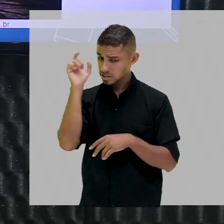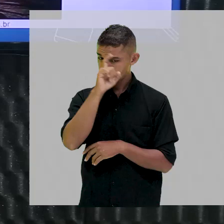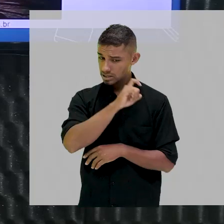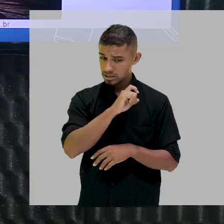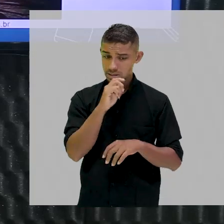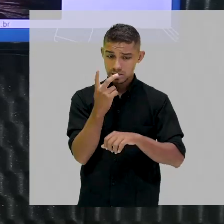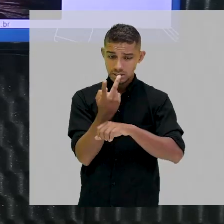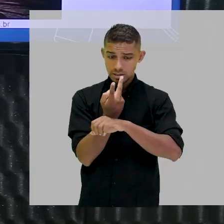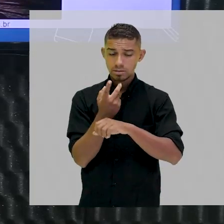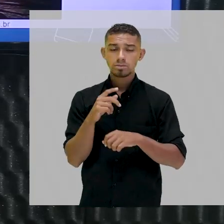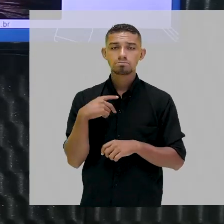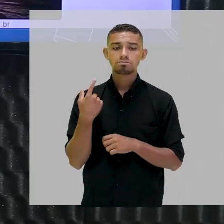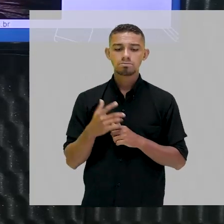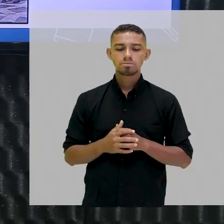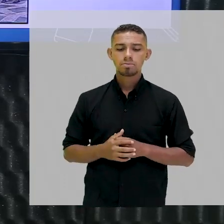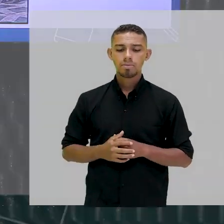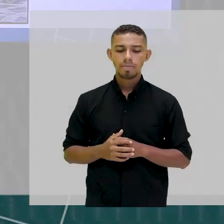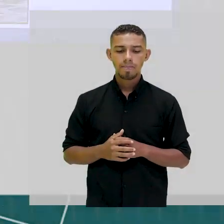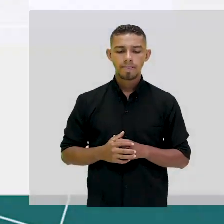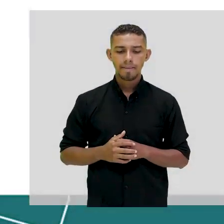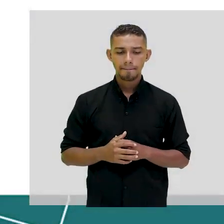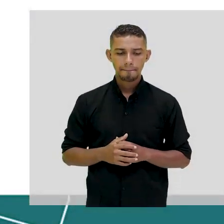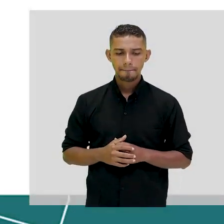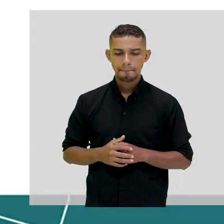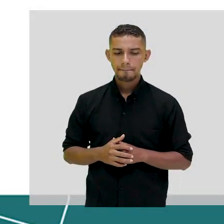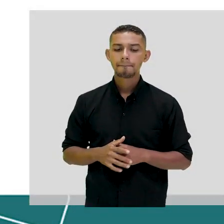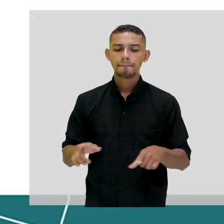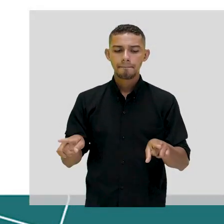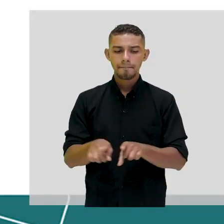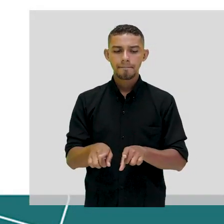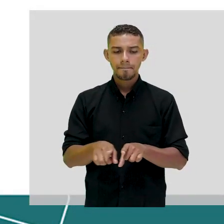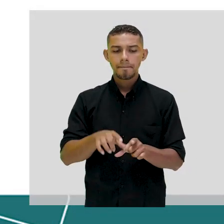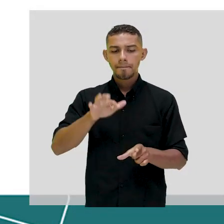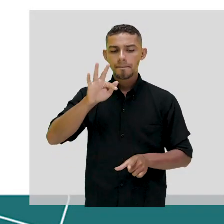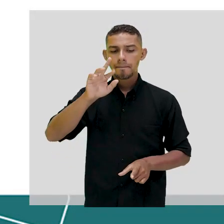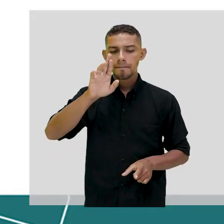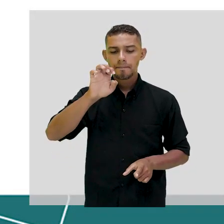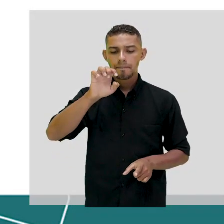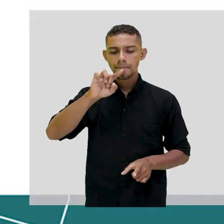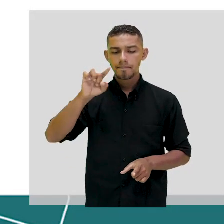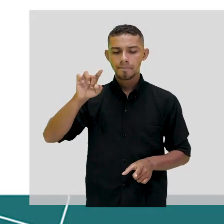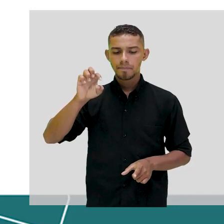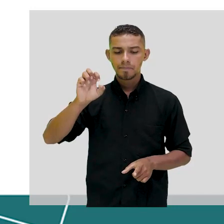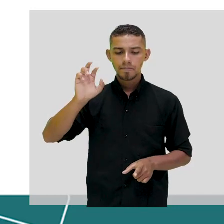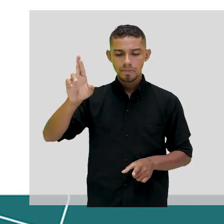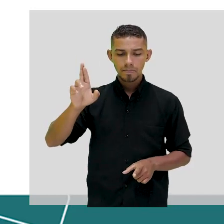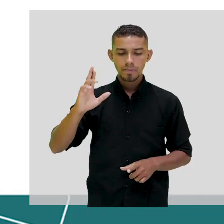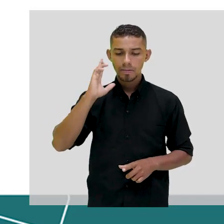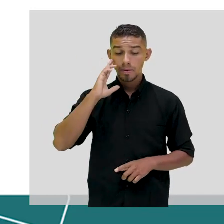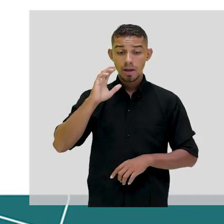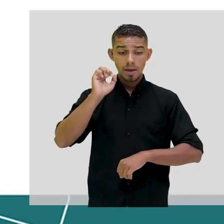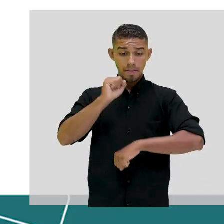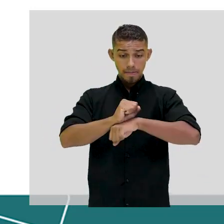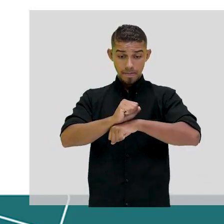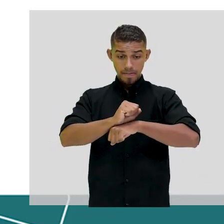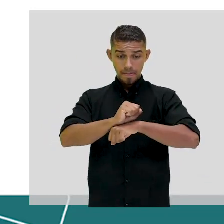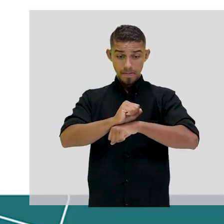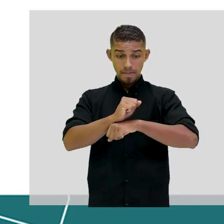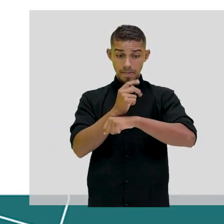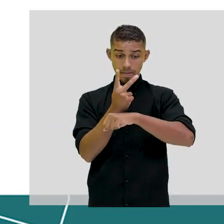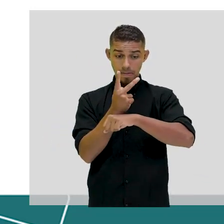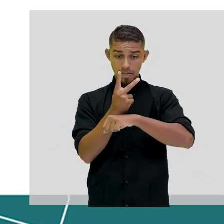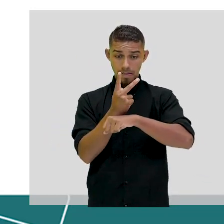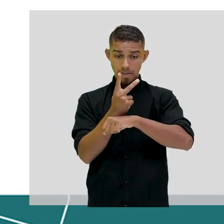ser executado. Nós temos o freezer. Freezer, congelar, parar. É